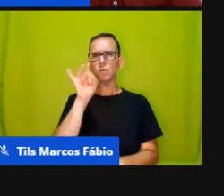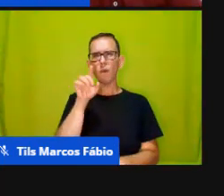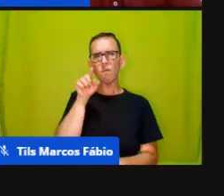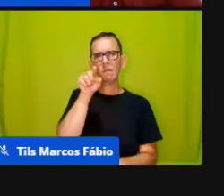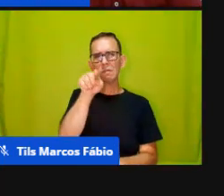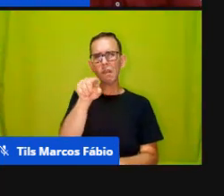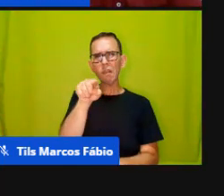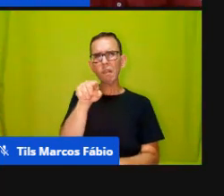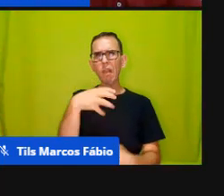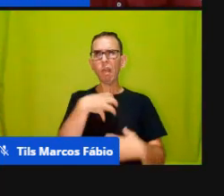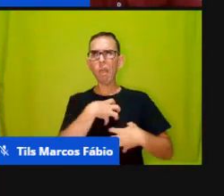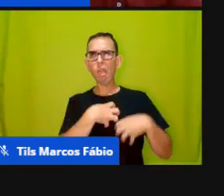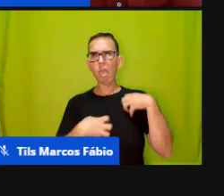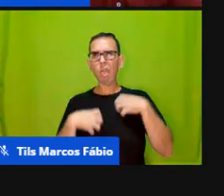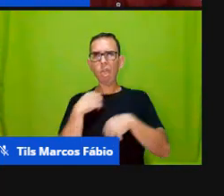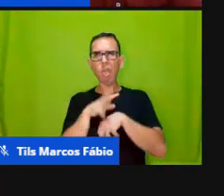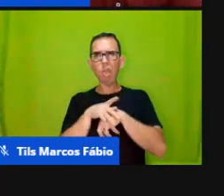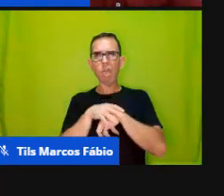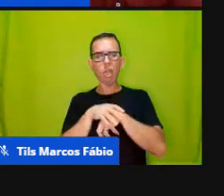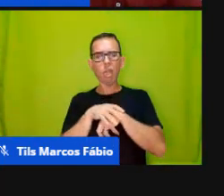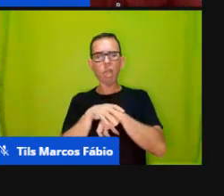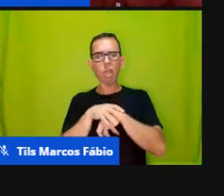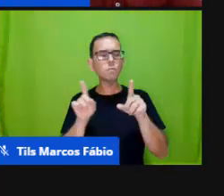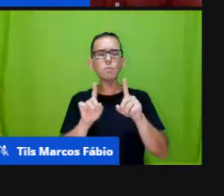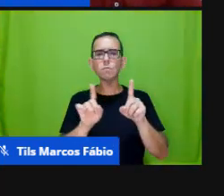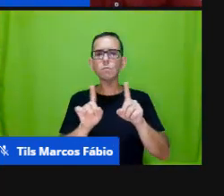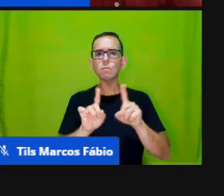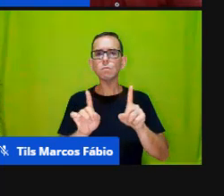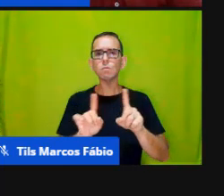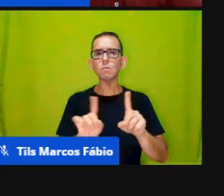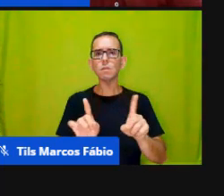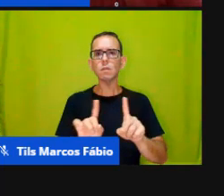não estar doente. E aí,